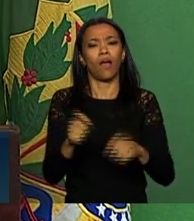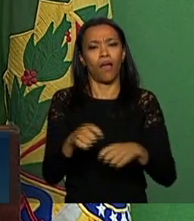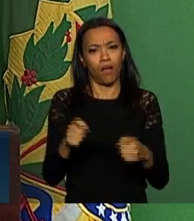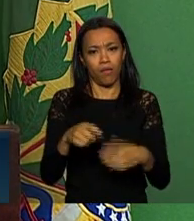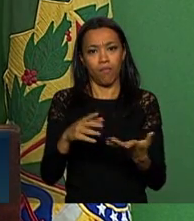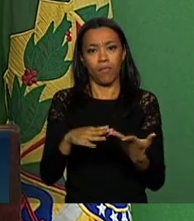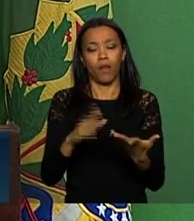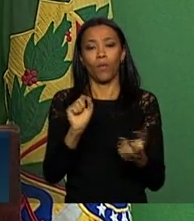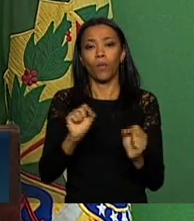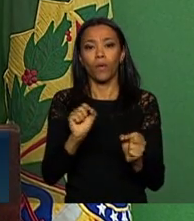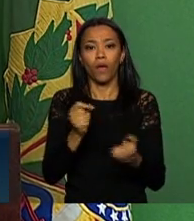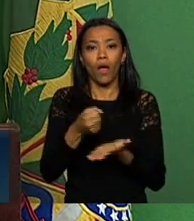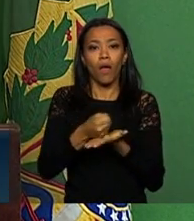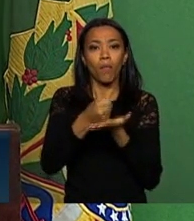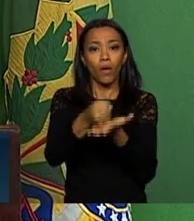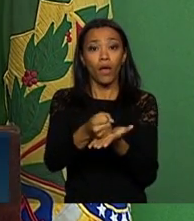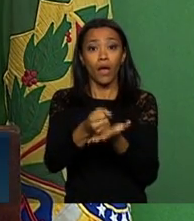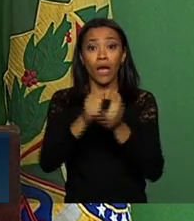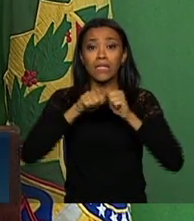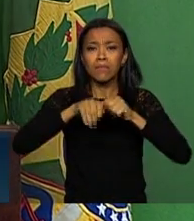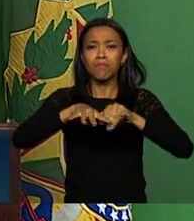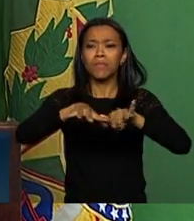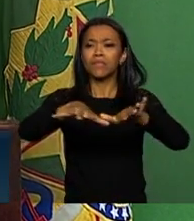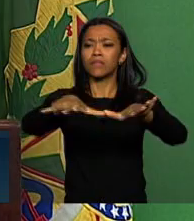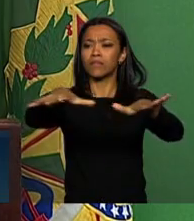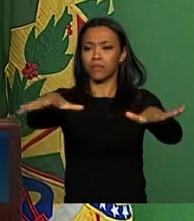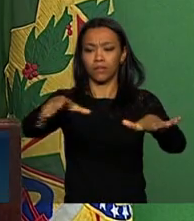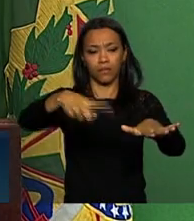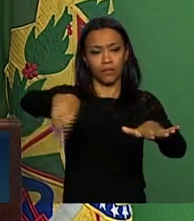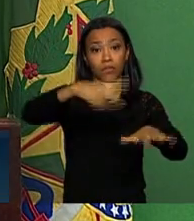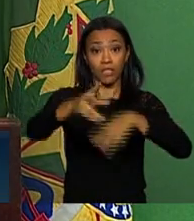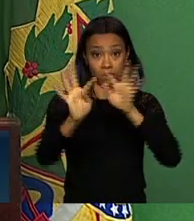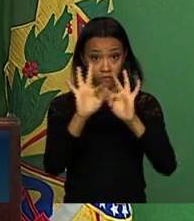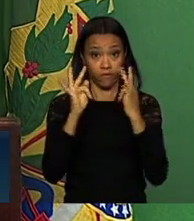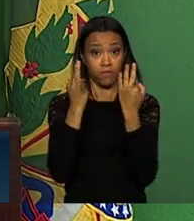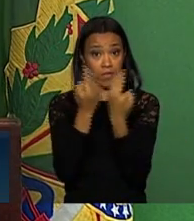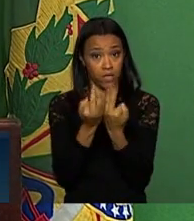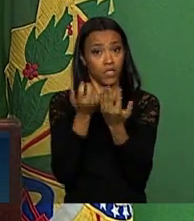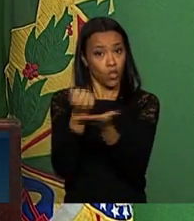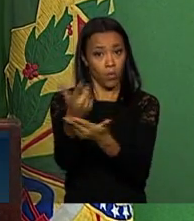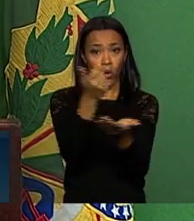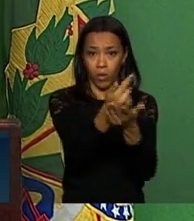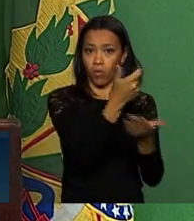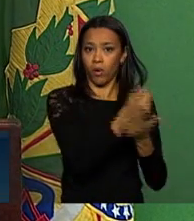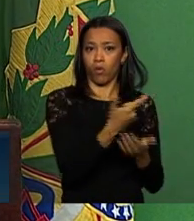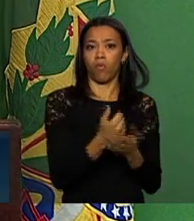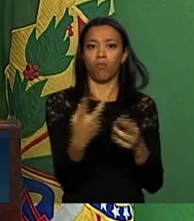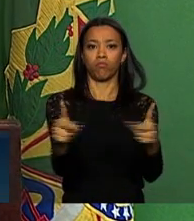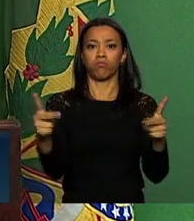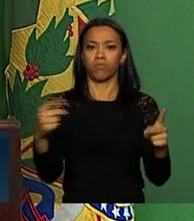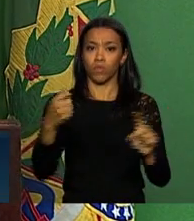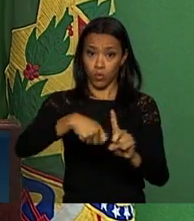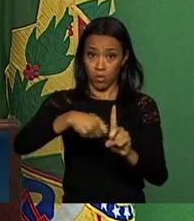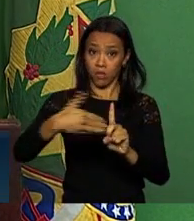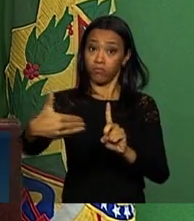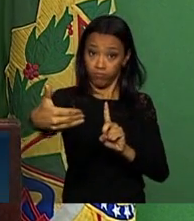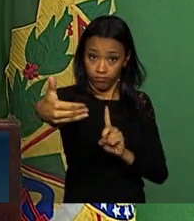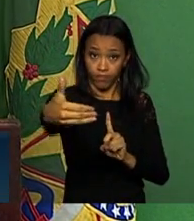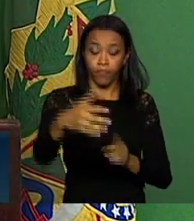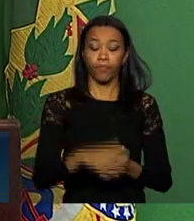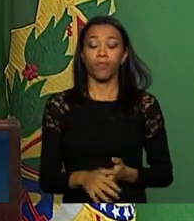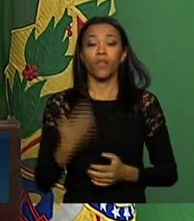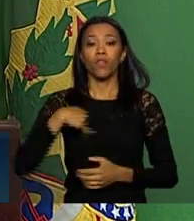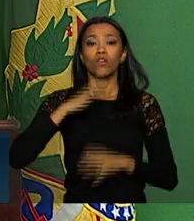maior expansão do consumo das famílias nos próximos meses nós lançamos a segunda etapa do